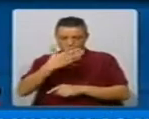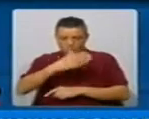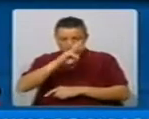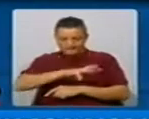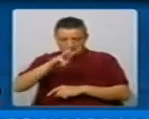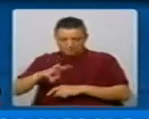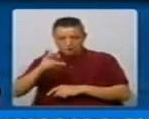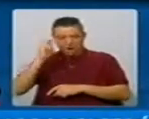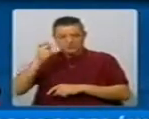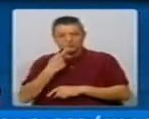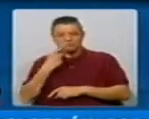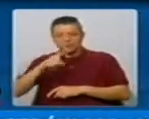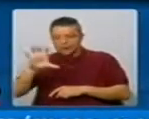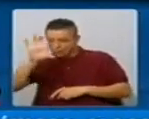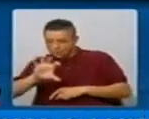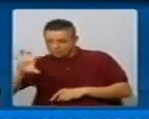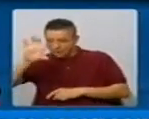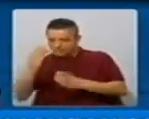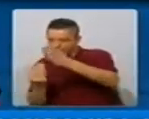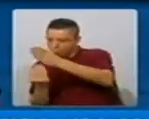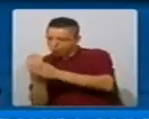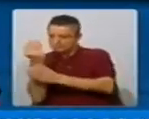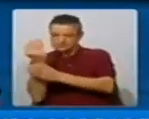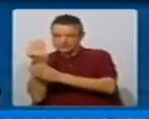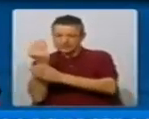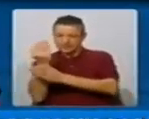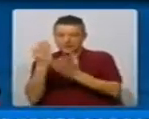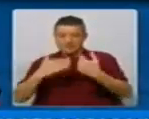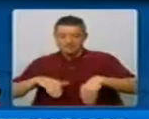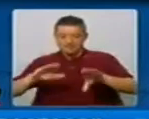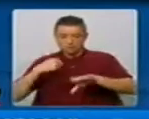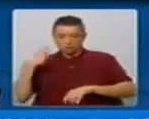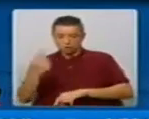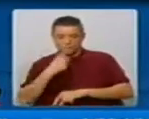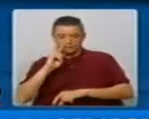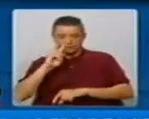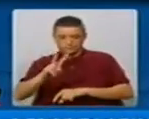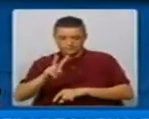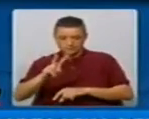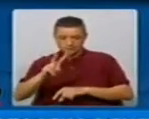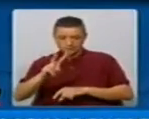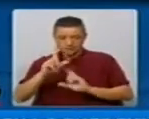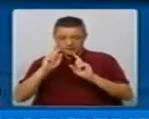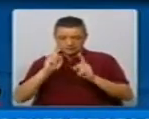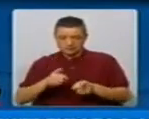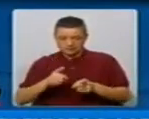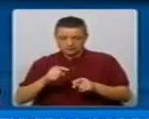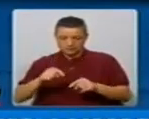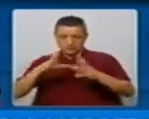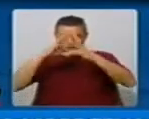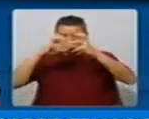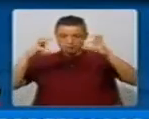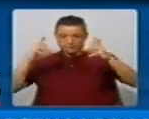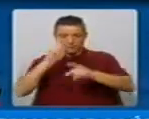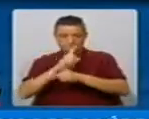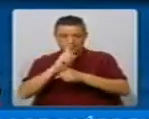até voltarem à sua forma original. E, portanto, se calhar o que nós vimos no caso de sobrevivência desta nuvem é